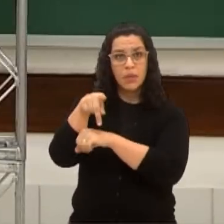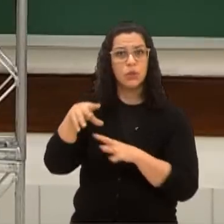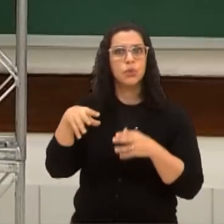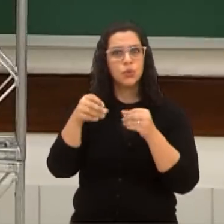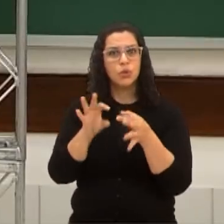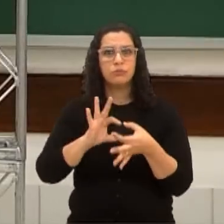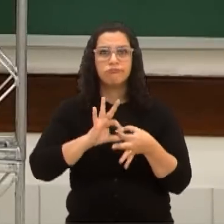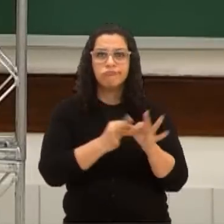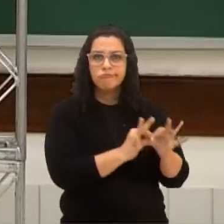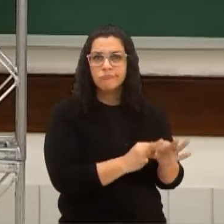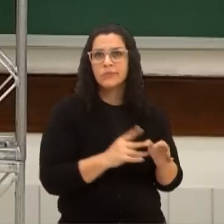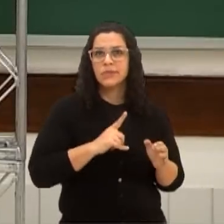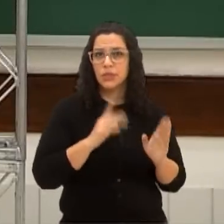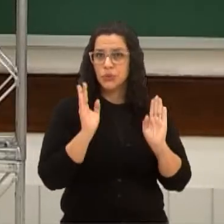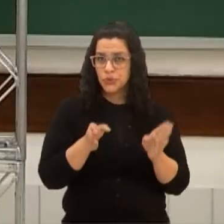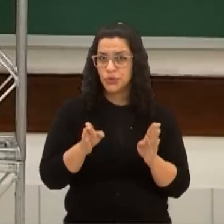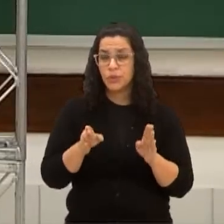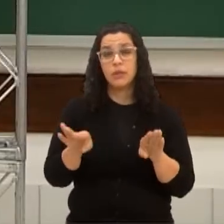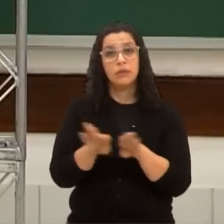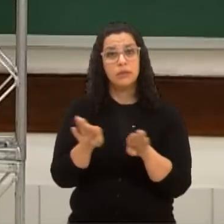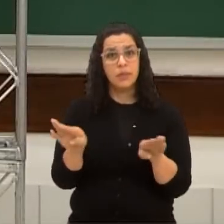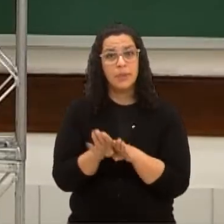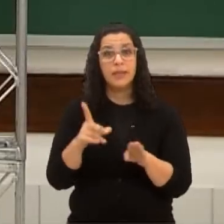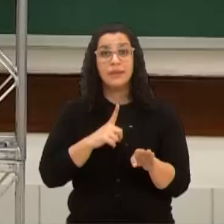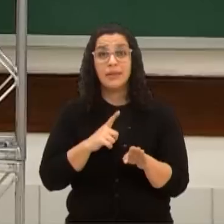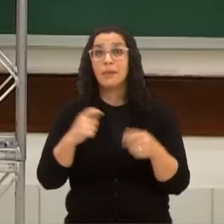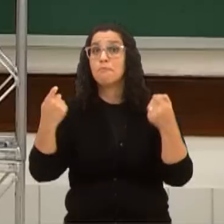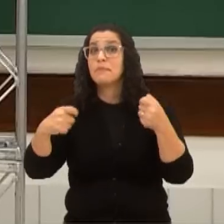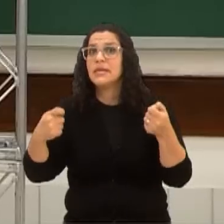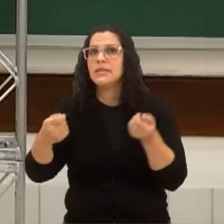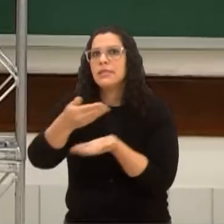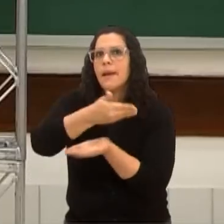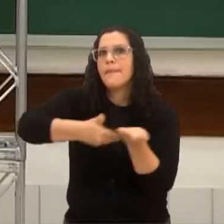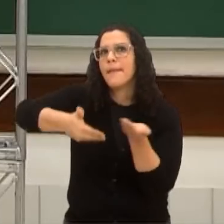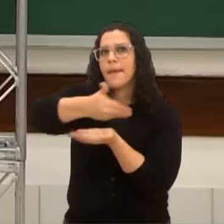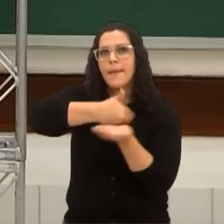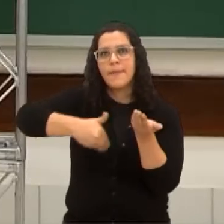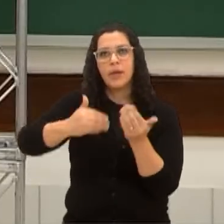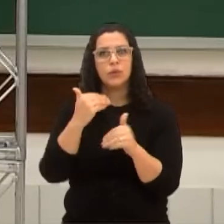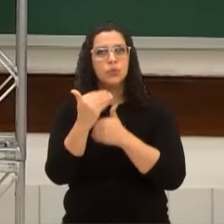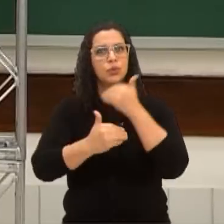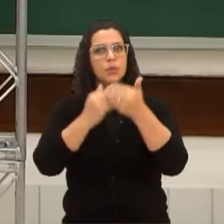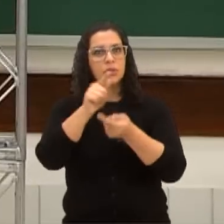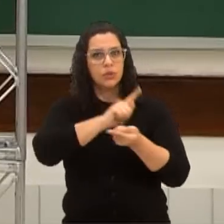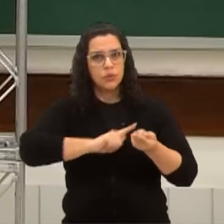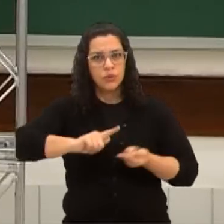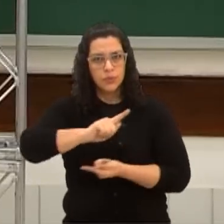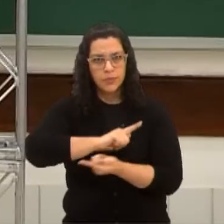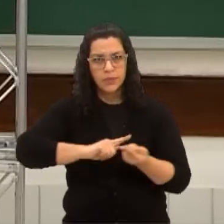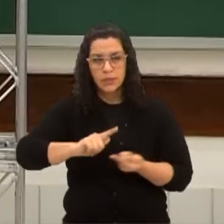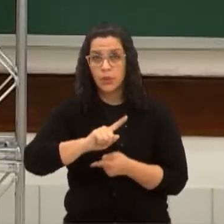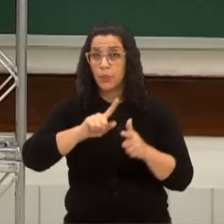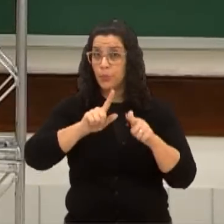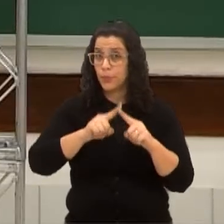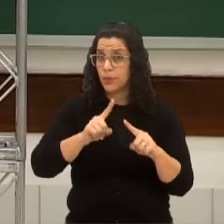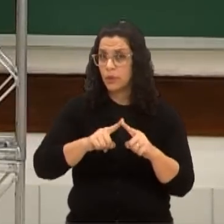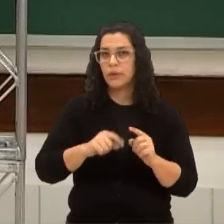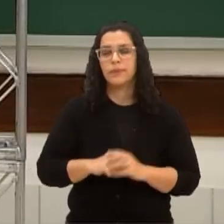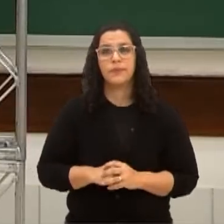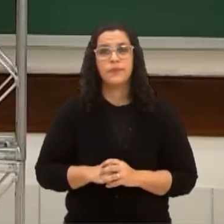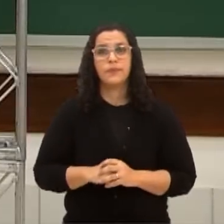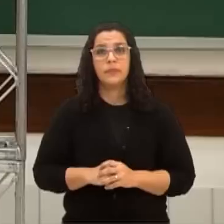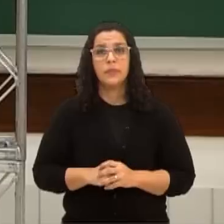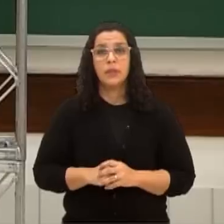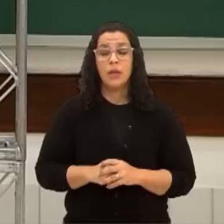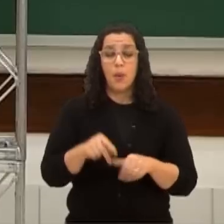estão interligados, que eles são interdependentes nesse processo de globalização. No sentido de que